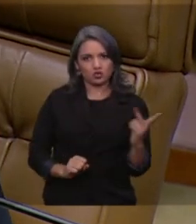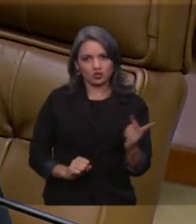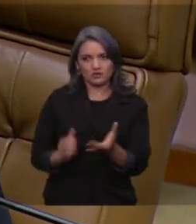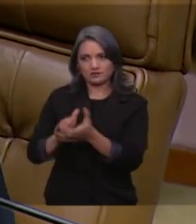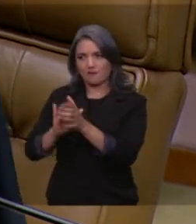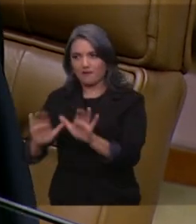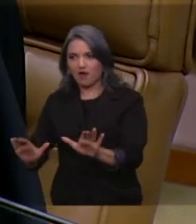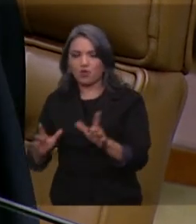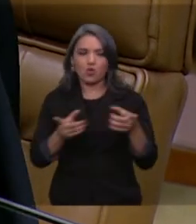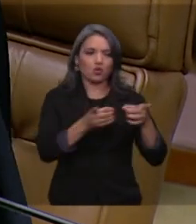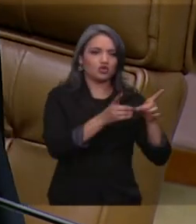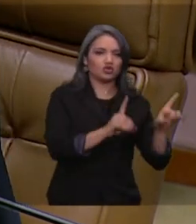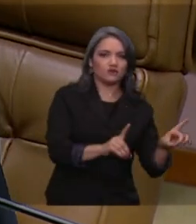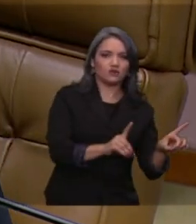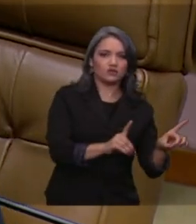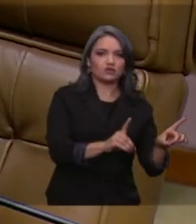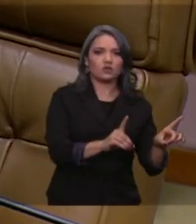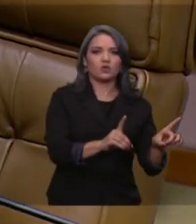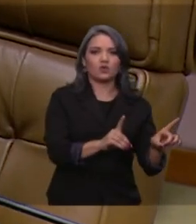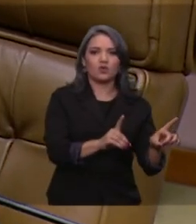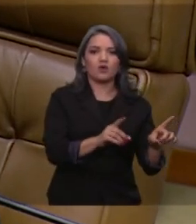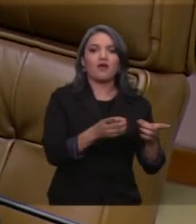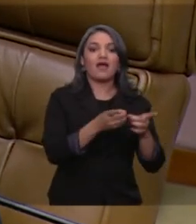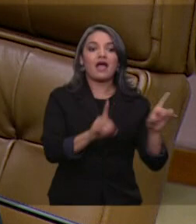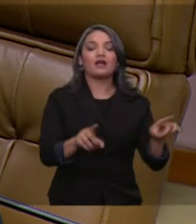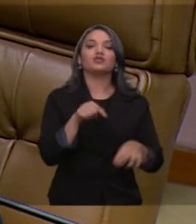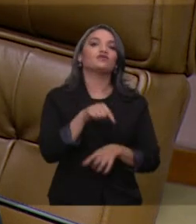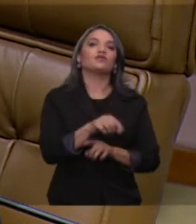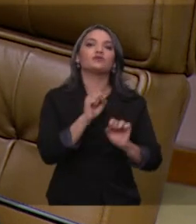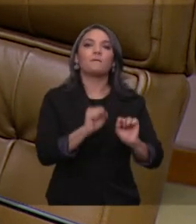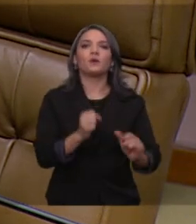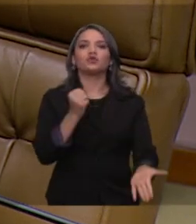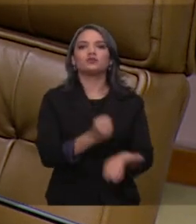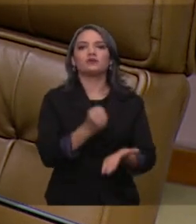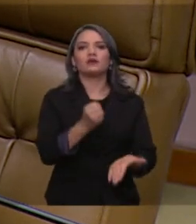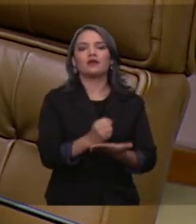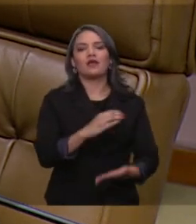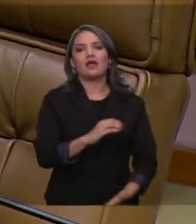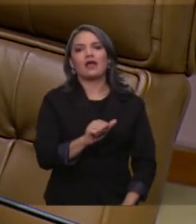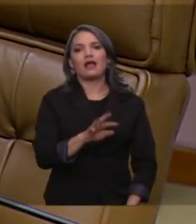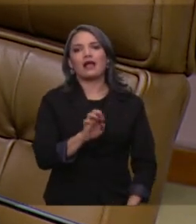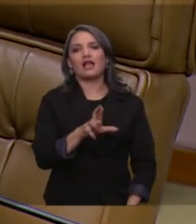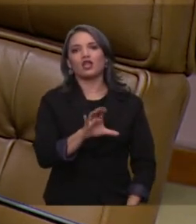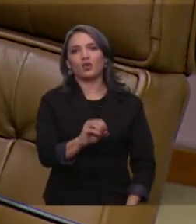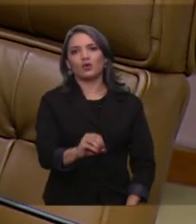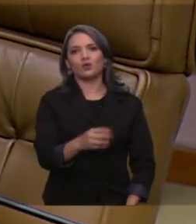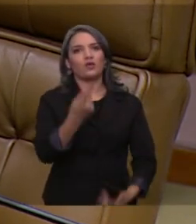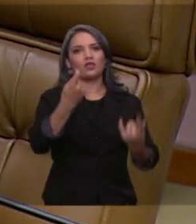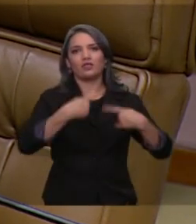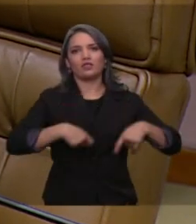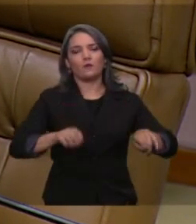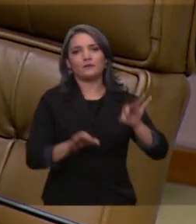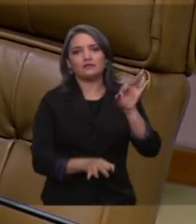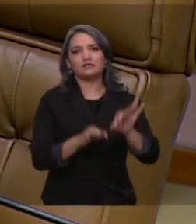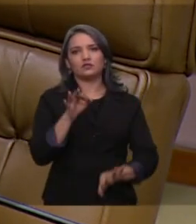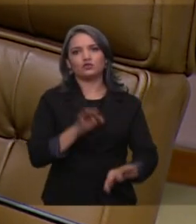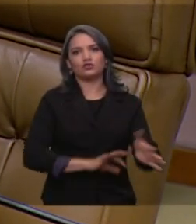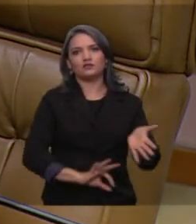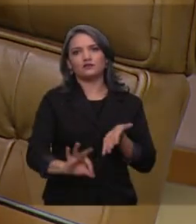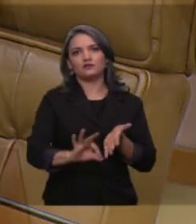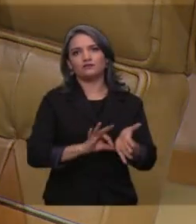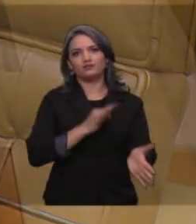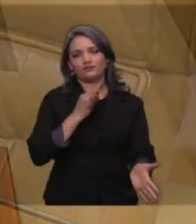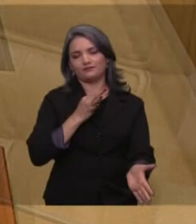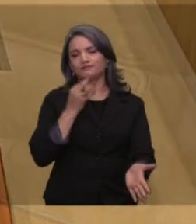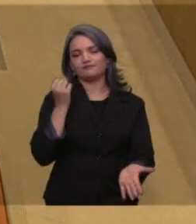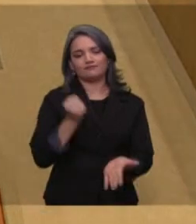e divórcio, realizadas em cartório extrajudicial, sem a necessidade de homologação pela